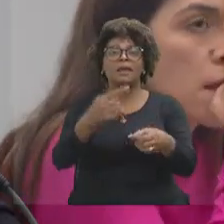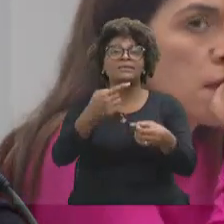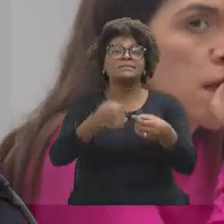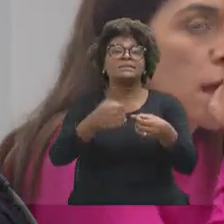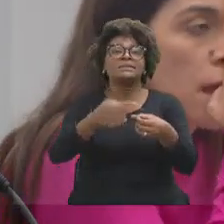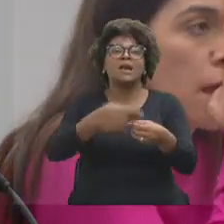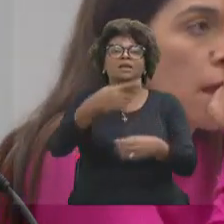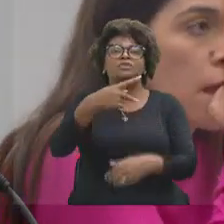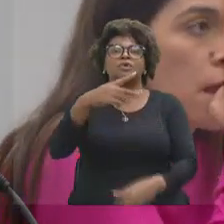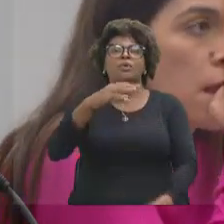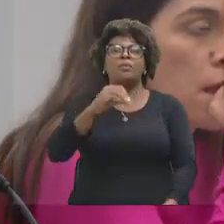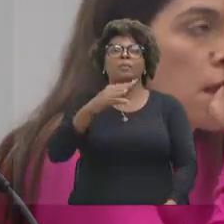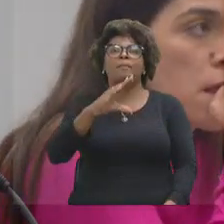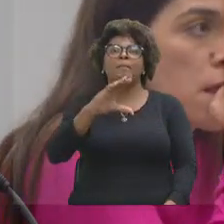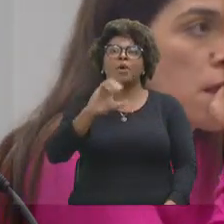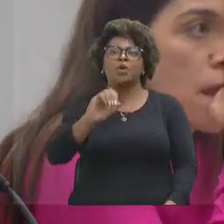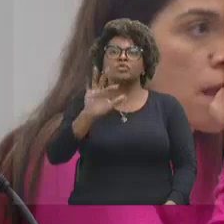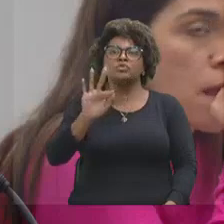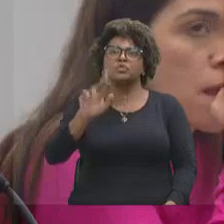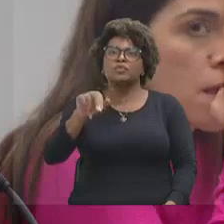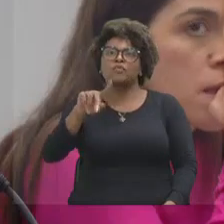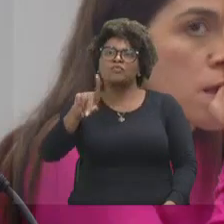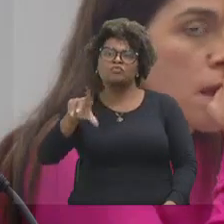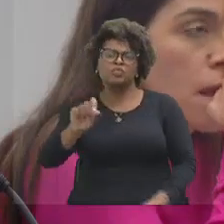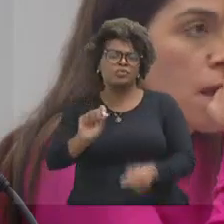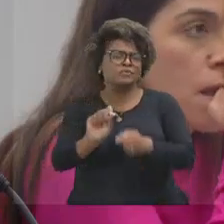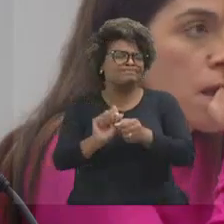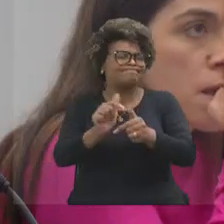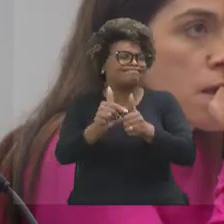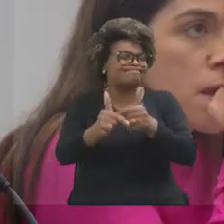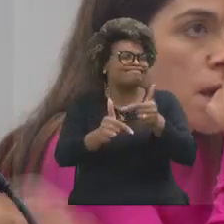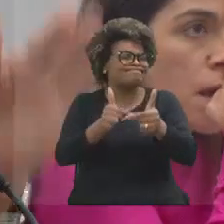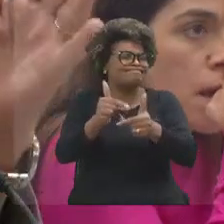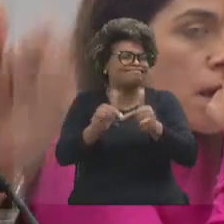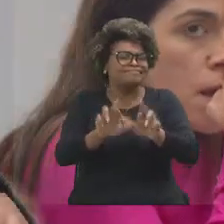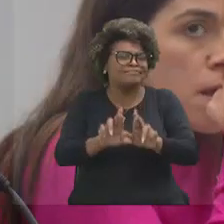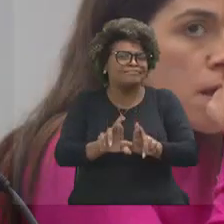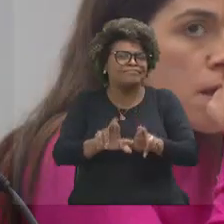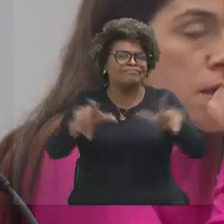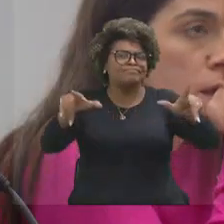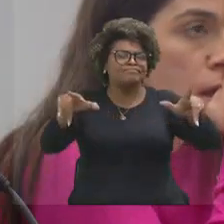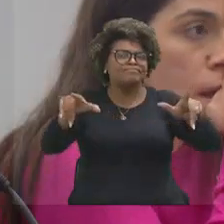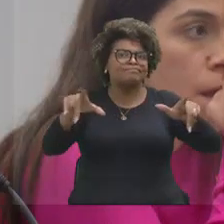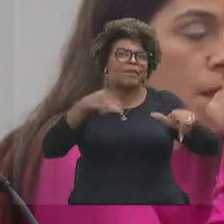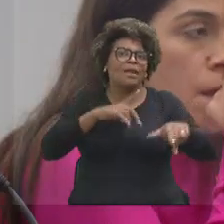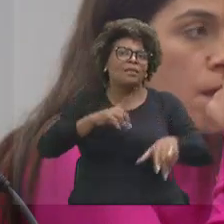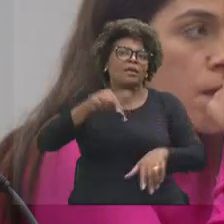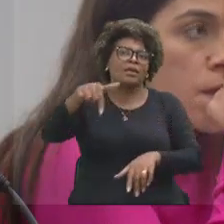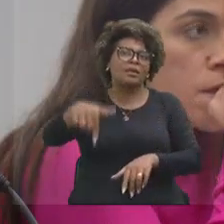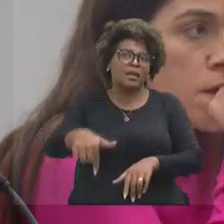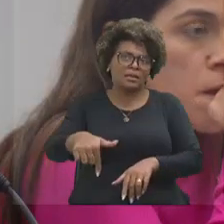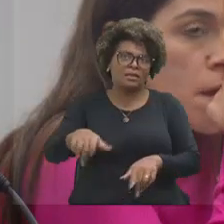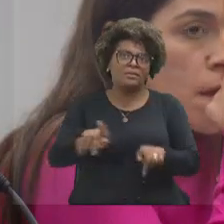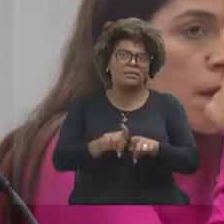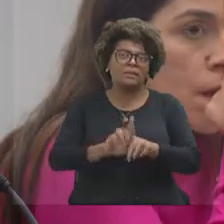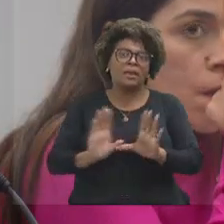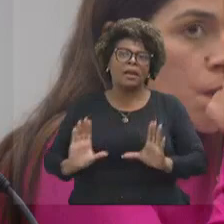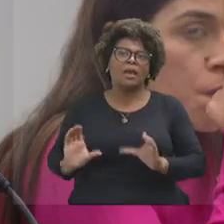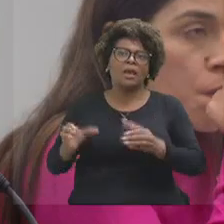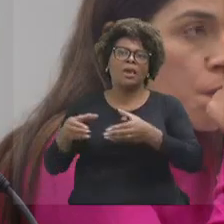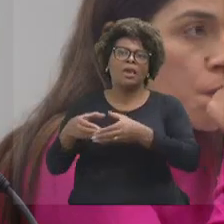tão pequena e que tem feito um trabalho diferenciado tá aqui Inclusive a equipe